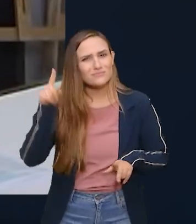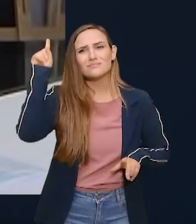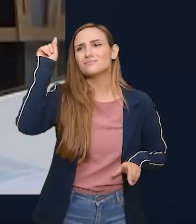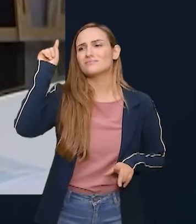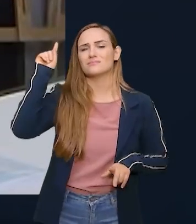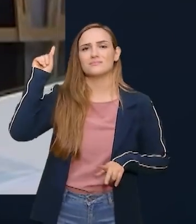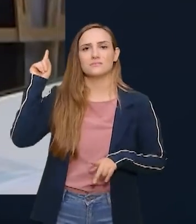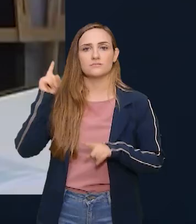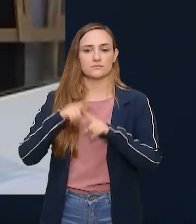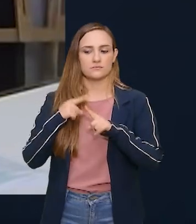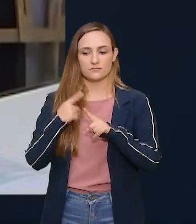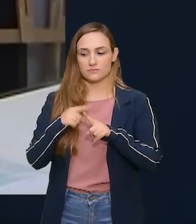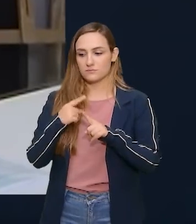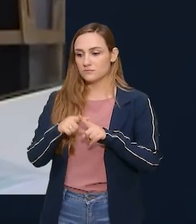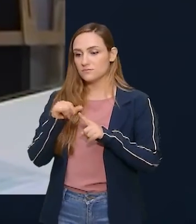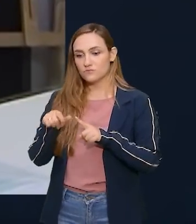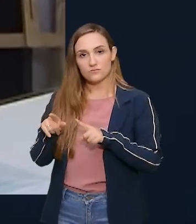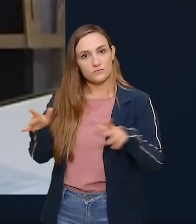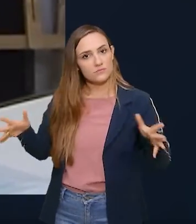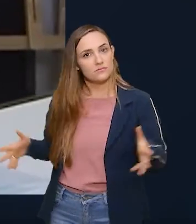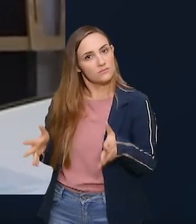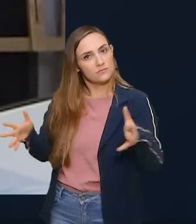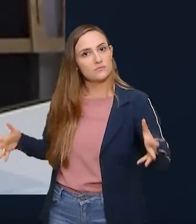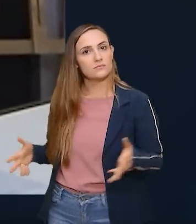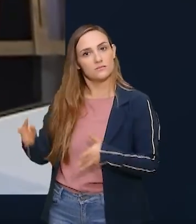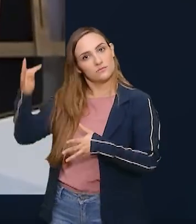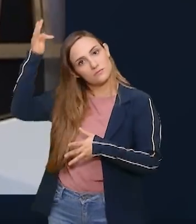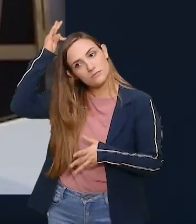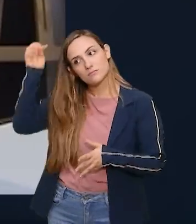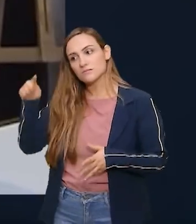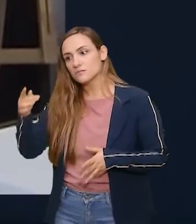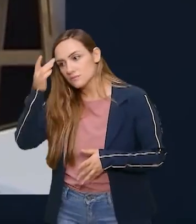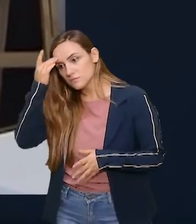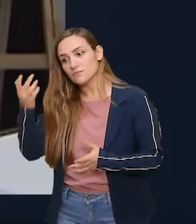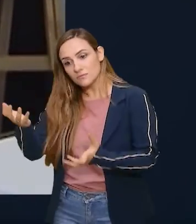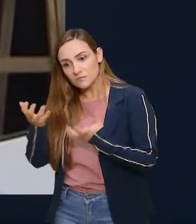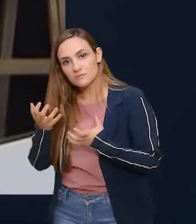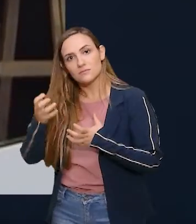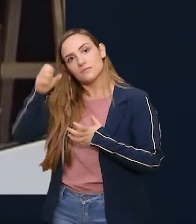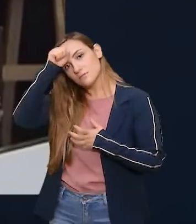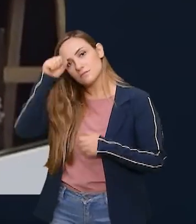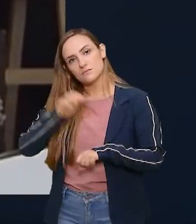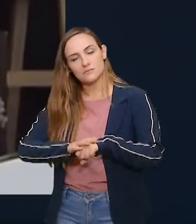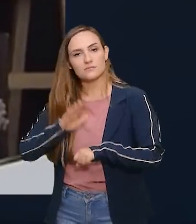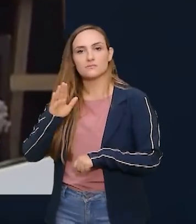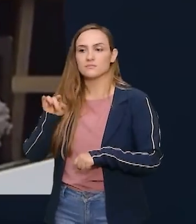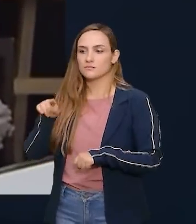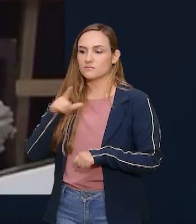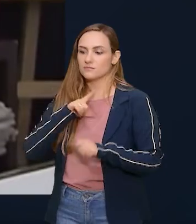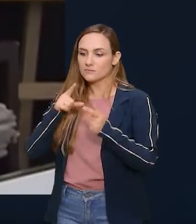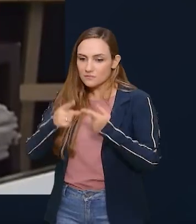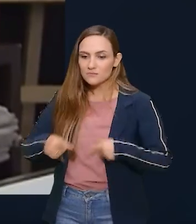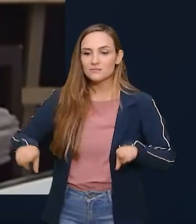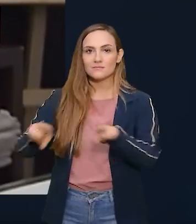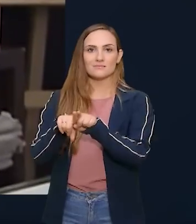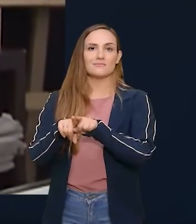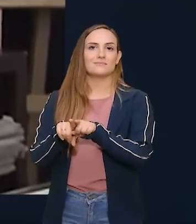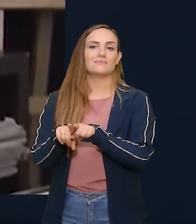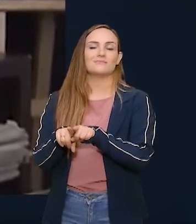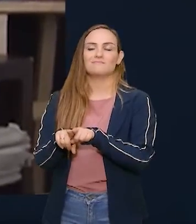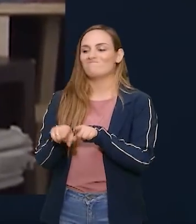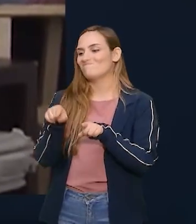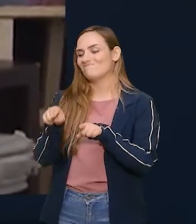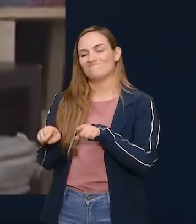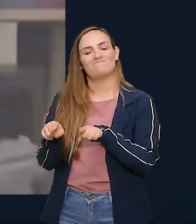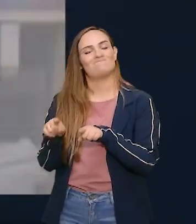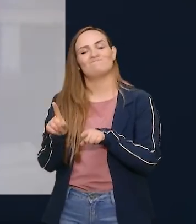compara. Porque quando você trabalha com o talento, quando você trabalha com o querer do outro, você trabalha